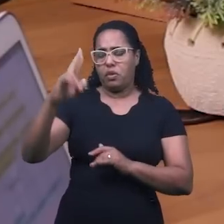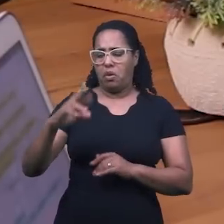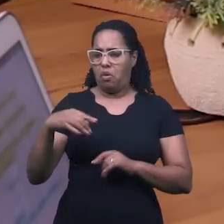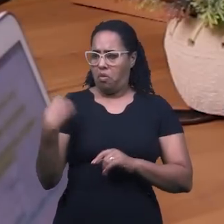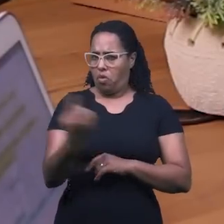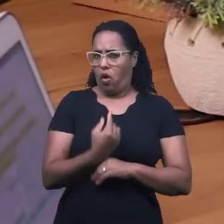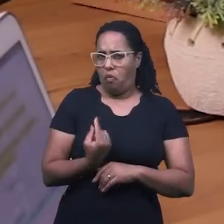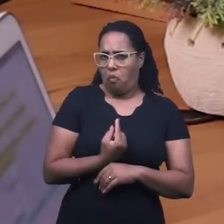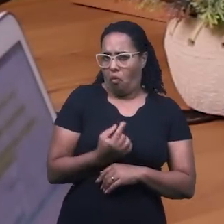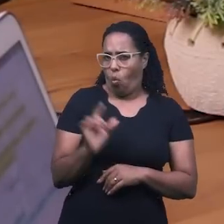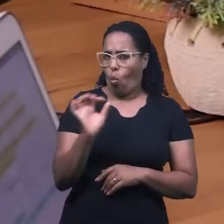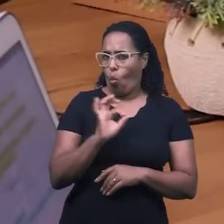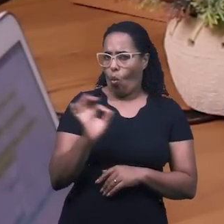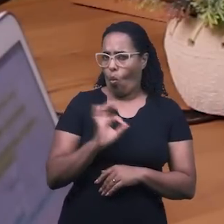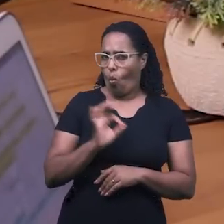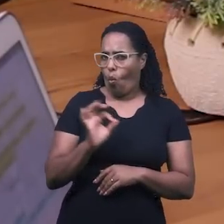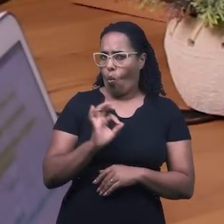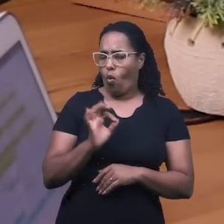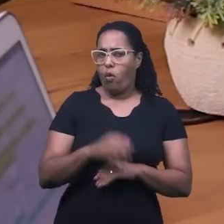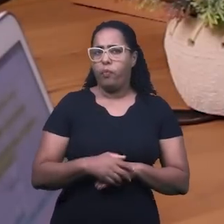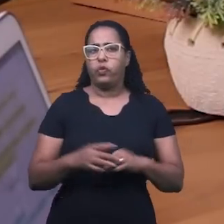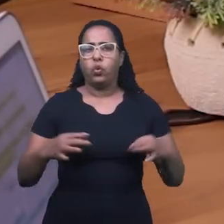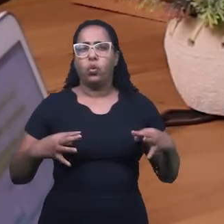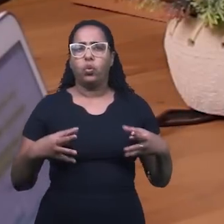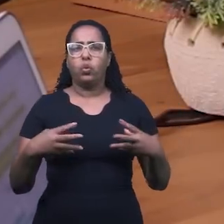Senhor, porque isso a gente não faz sozinho,